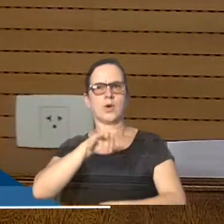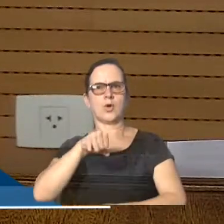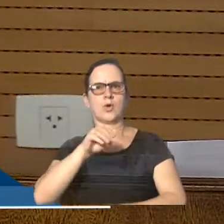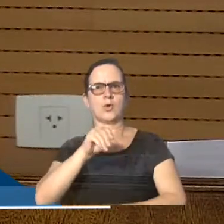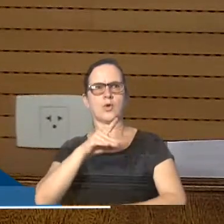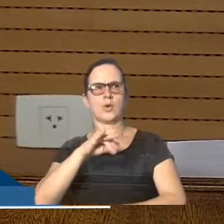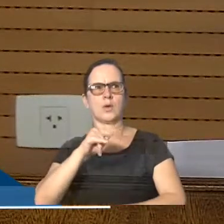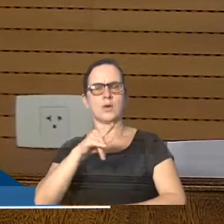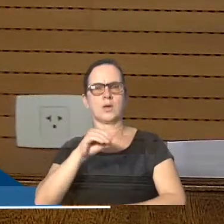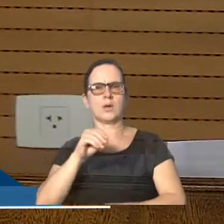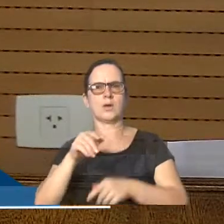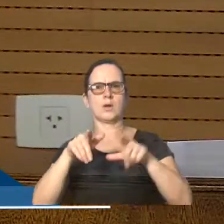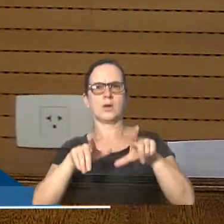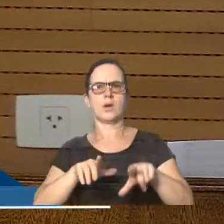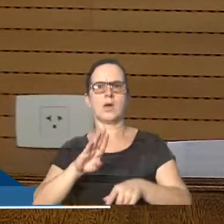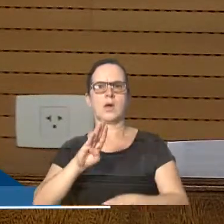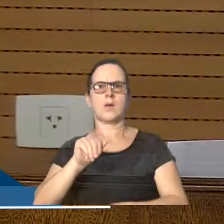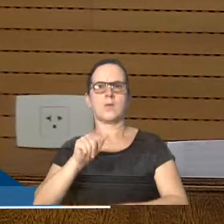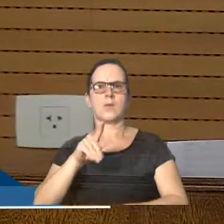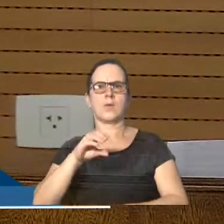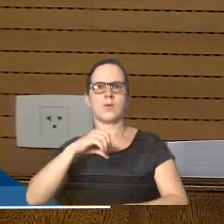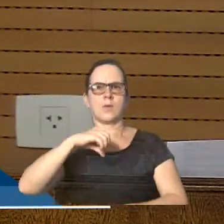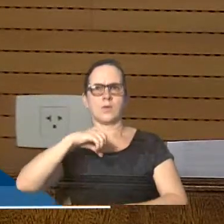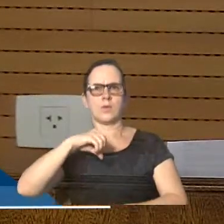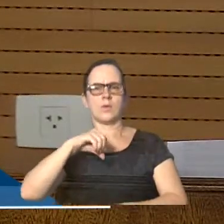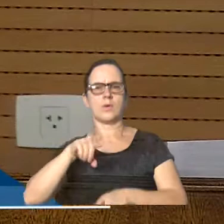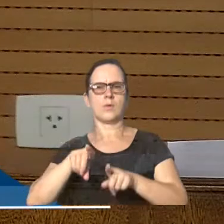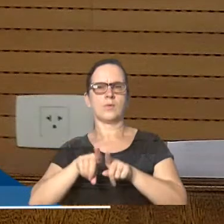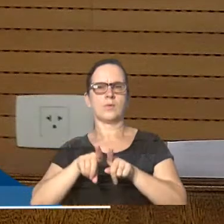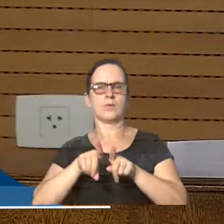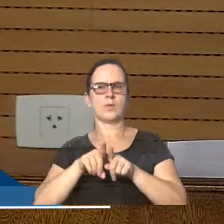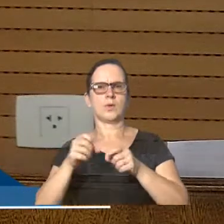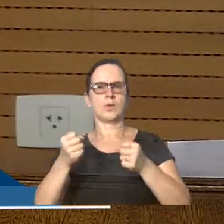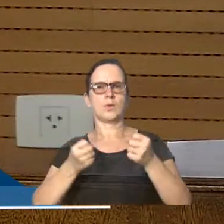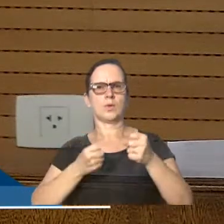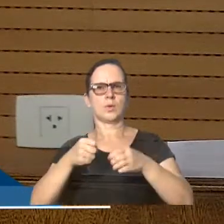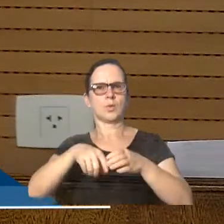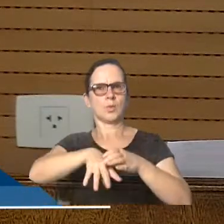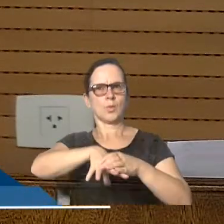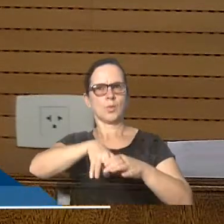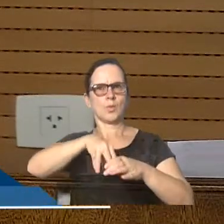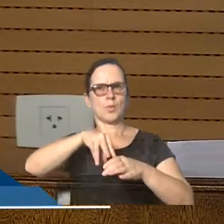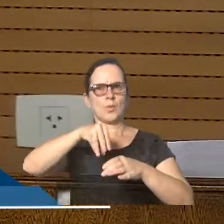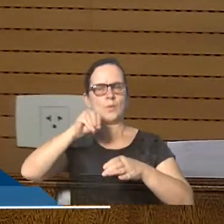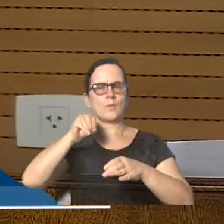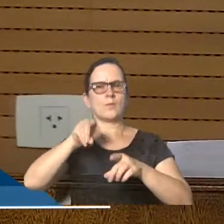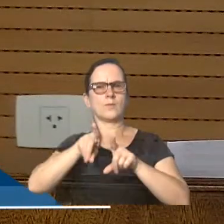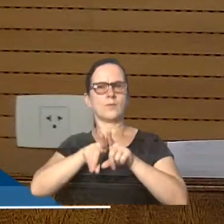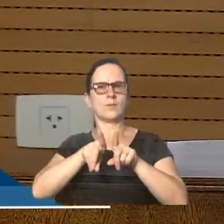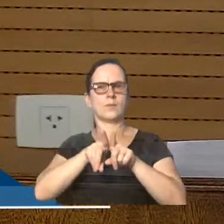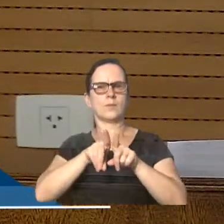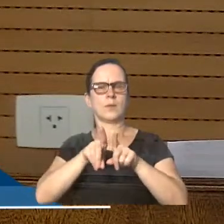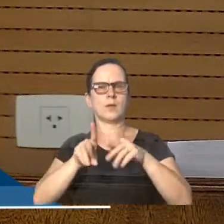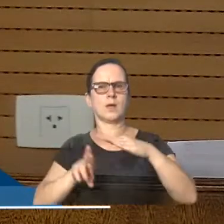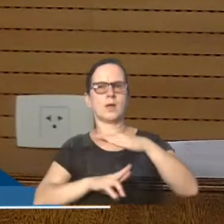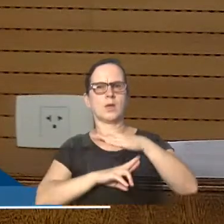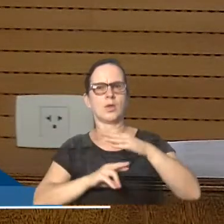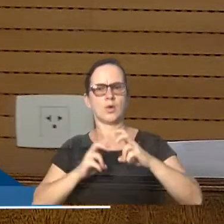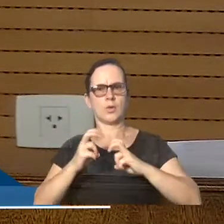9. Limpeza de fossa, utilizando o caminhão de sucção a vácuo, na Avenida Ferroviária,